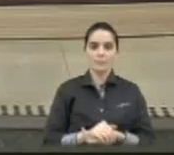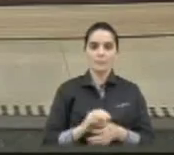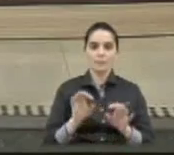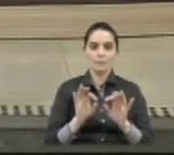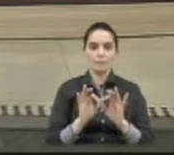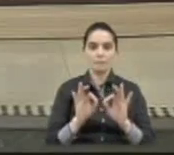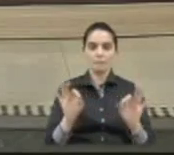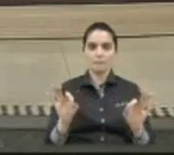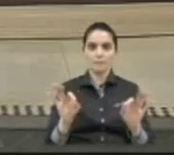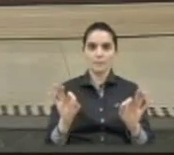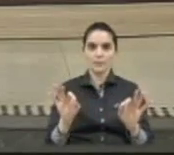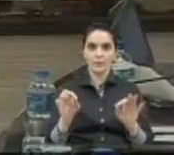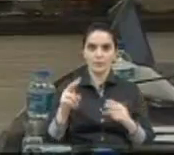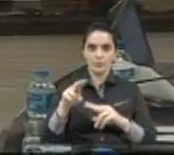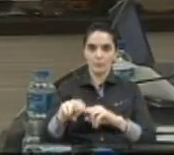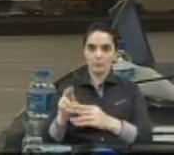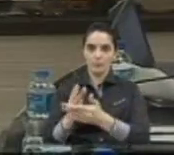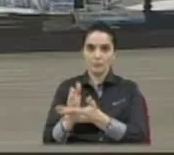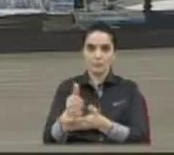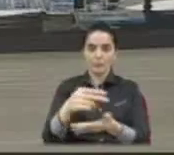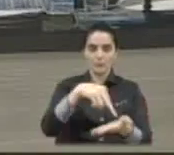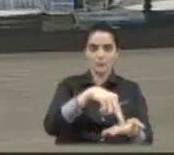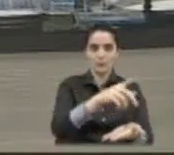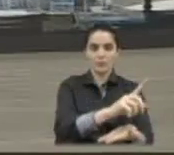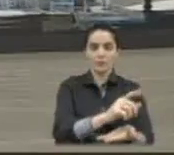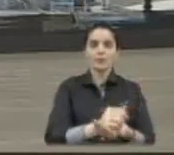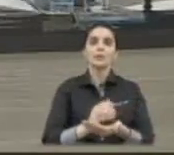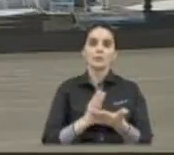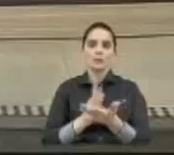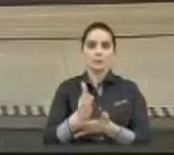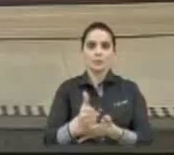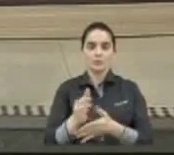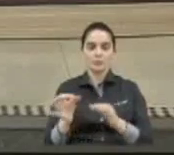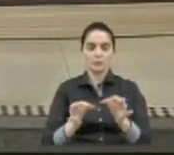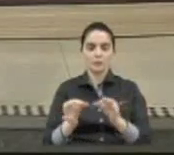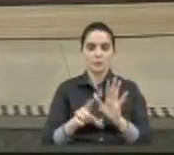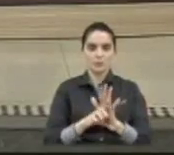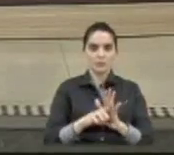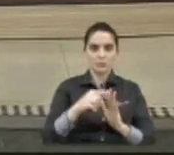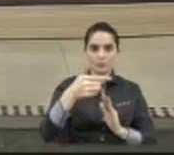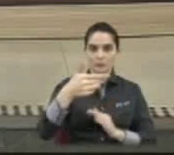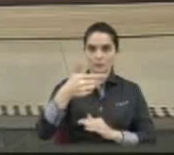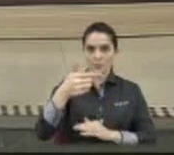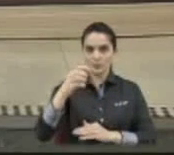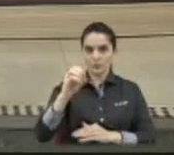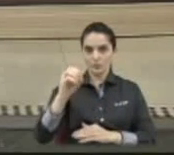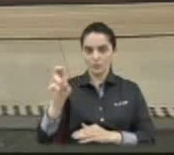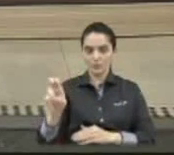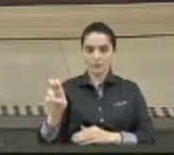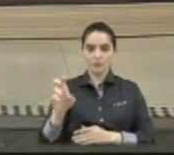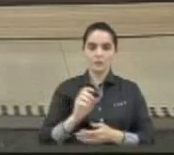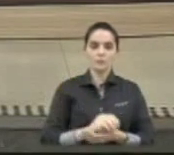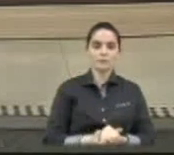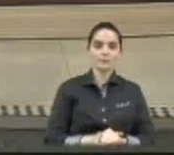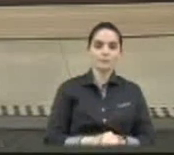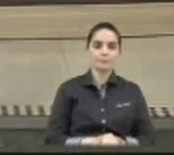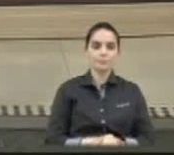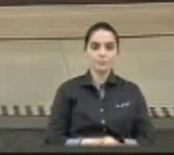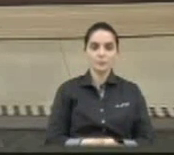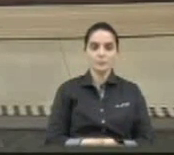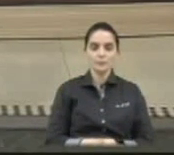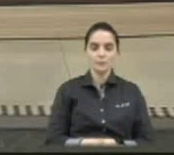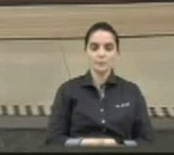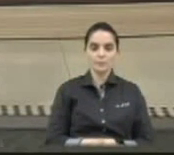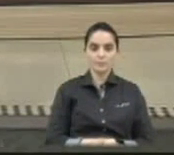votação também é simbólica. Os sentados aprovam, de pé rejeito. Está aprovado o projeto de lei 205/2015 por todos os